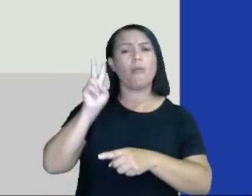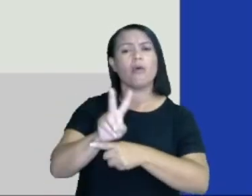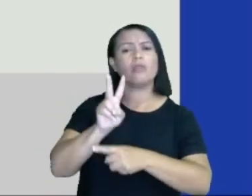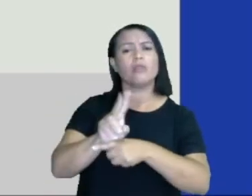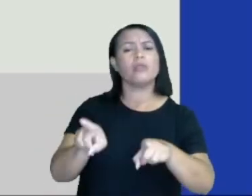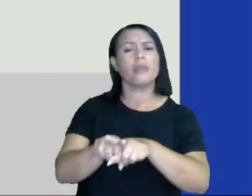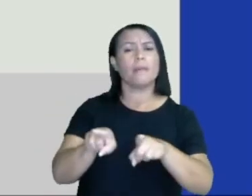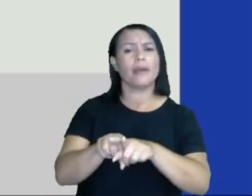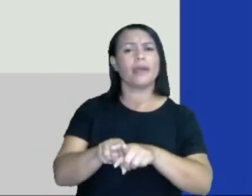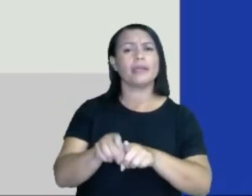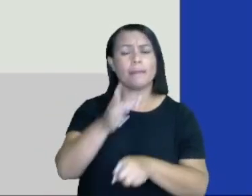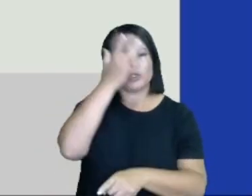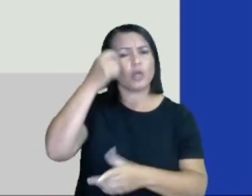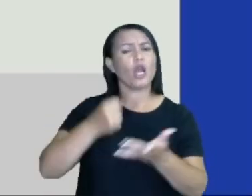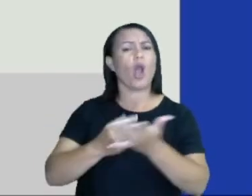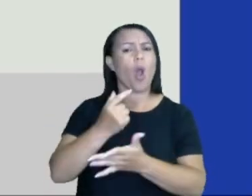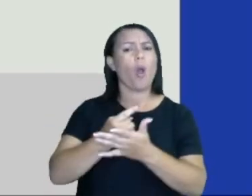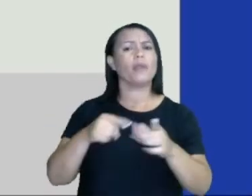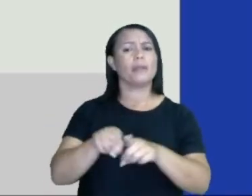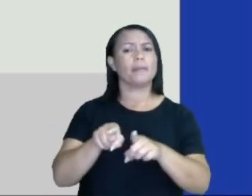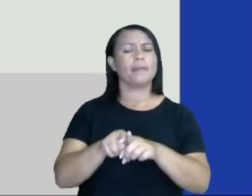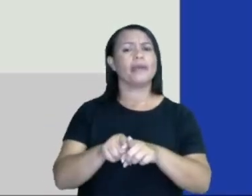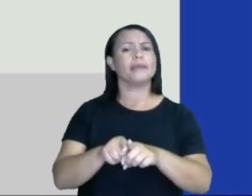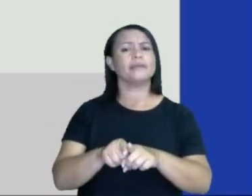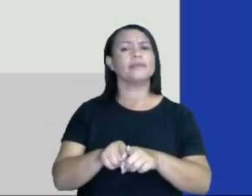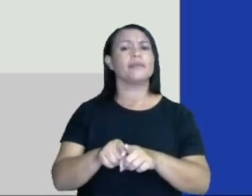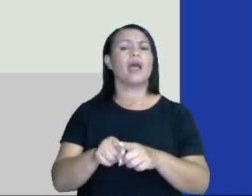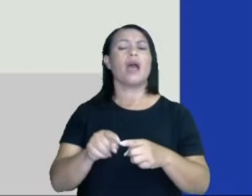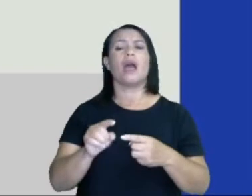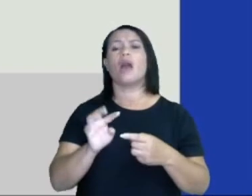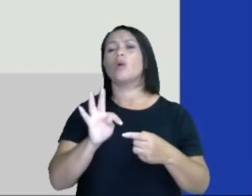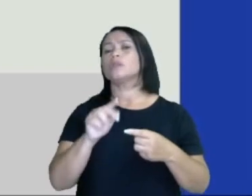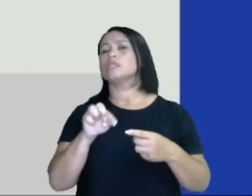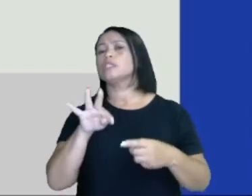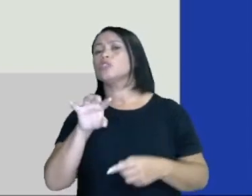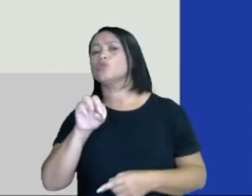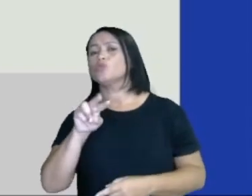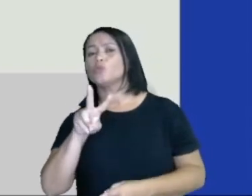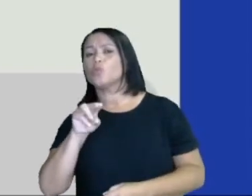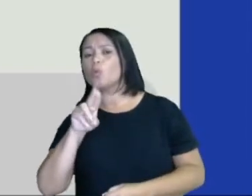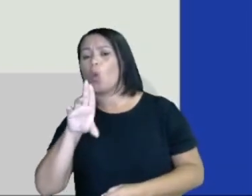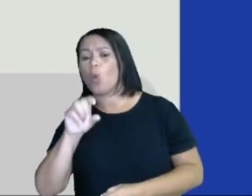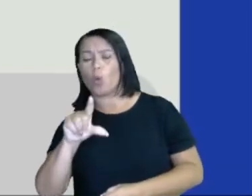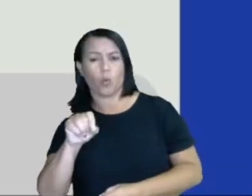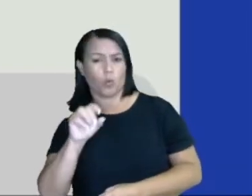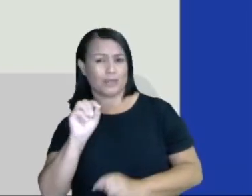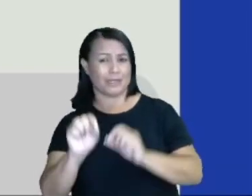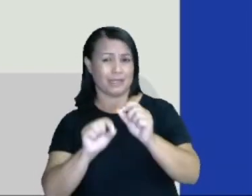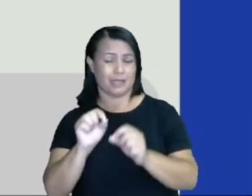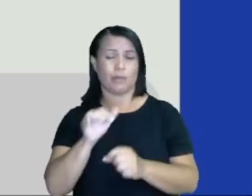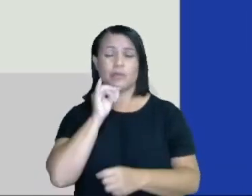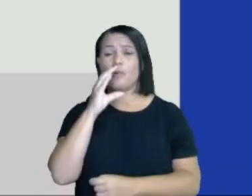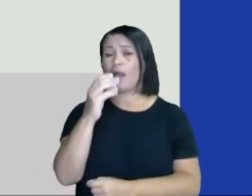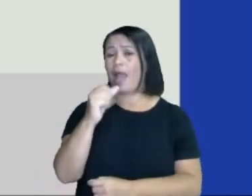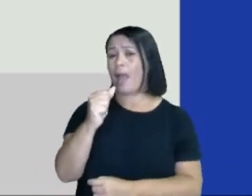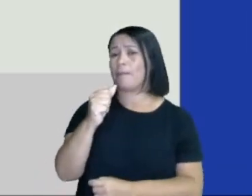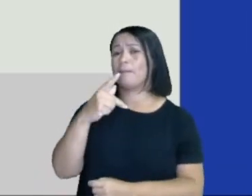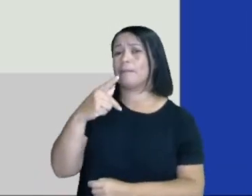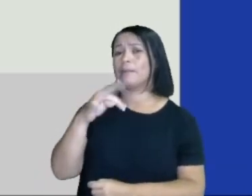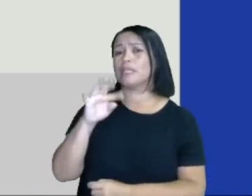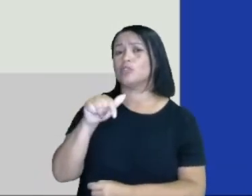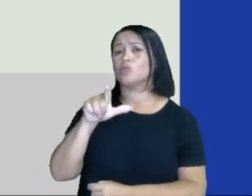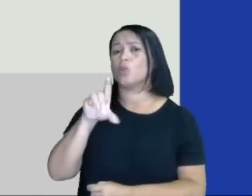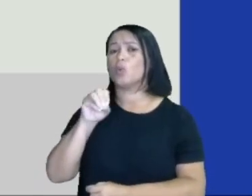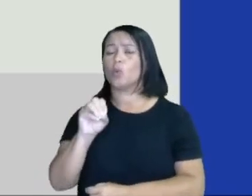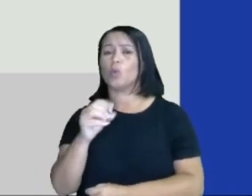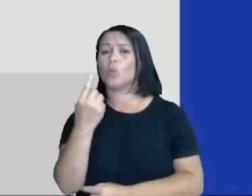dá providências. Aí, ó, título 1, dos direitos do consumidor, capítulo 1 e